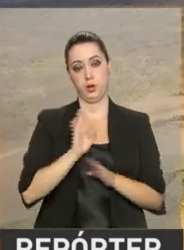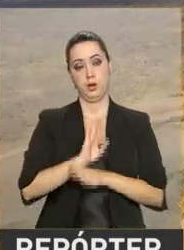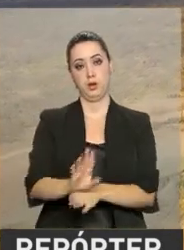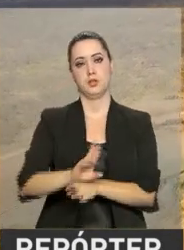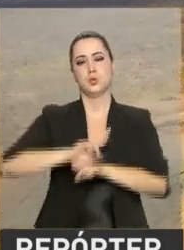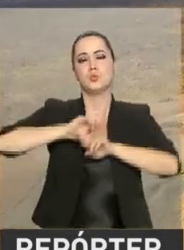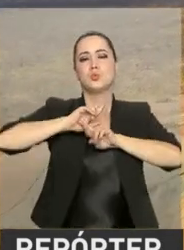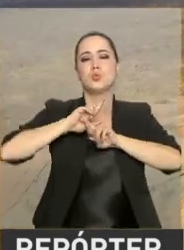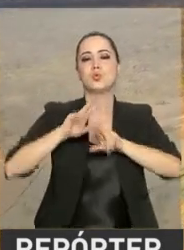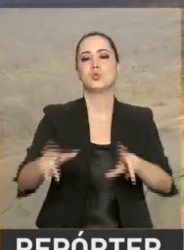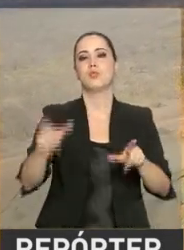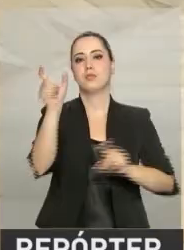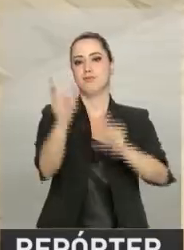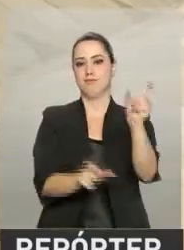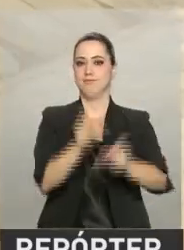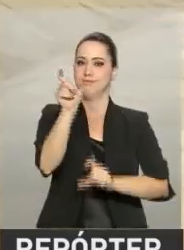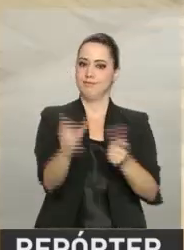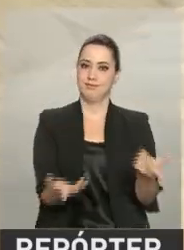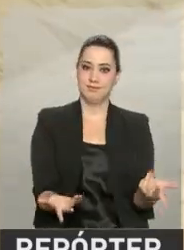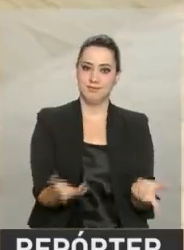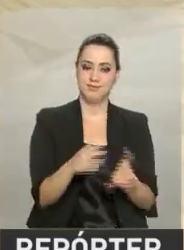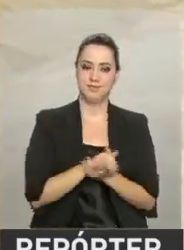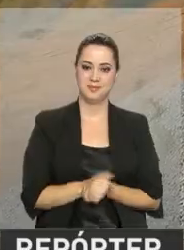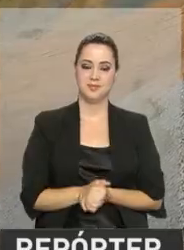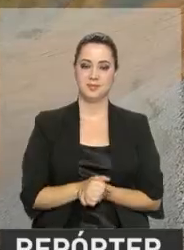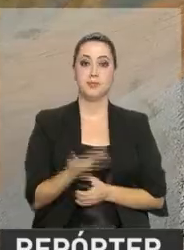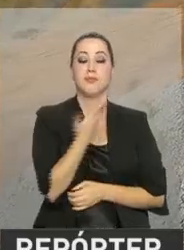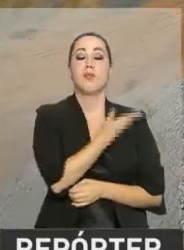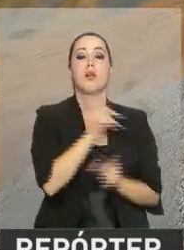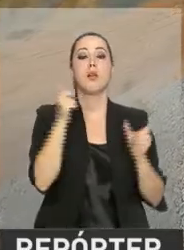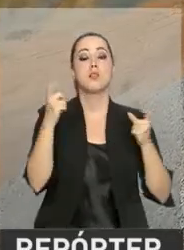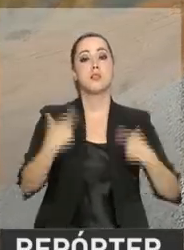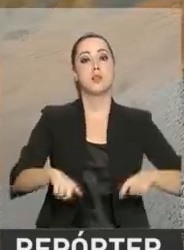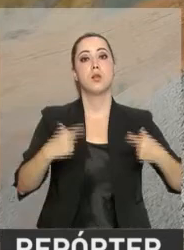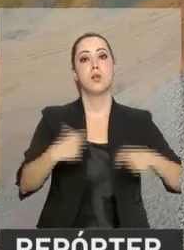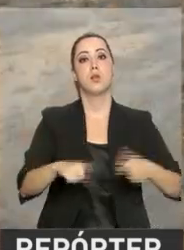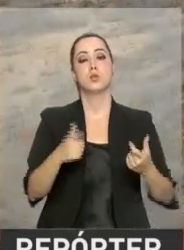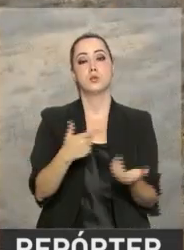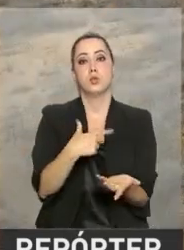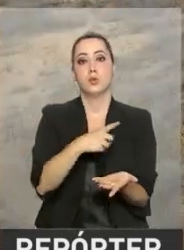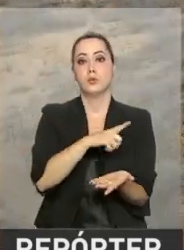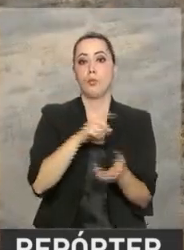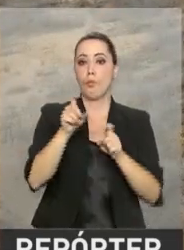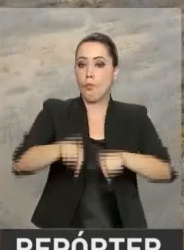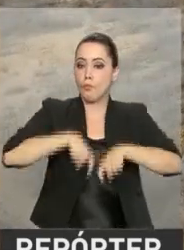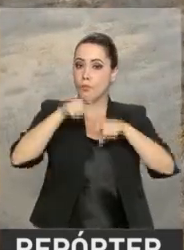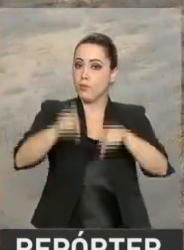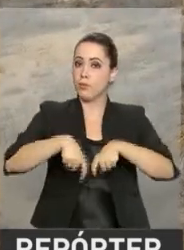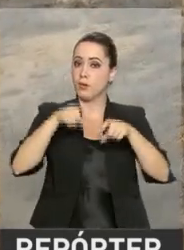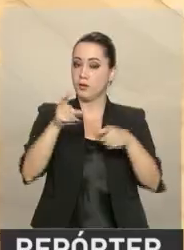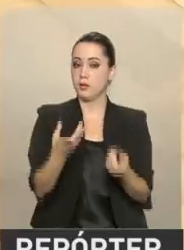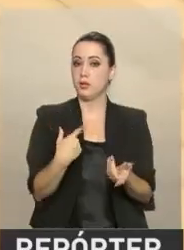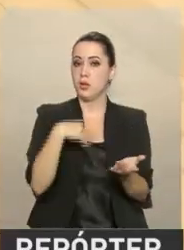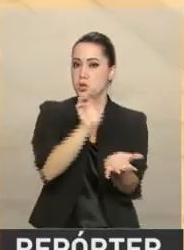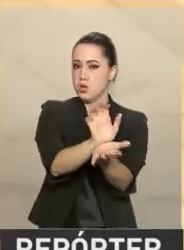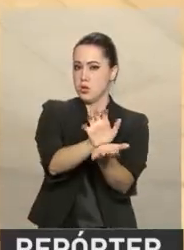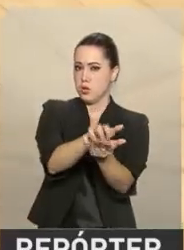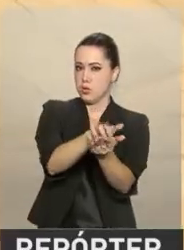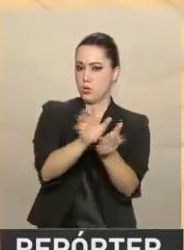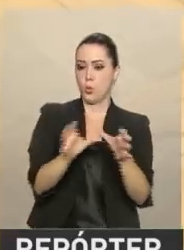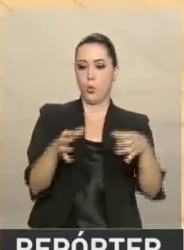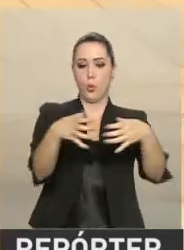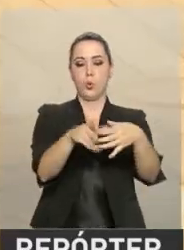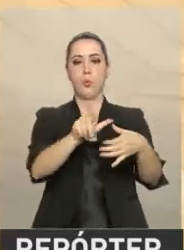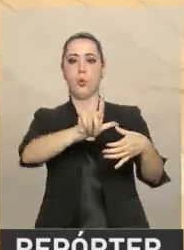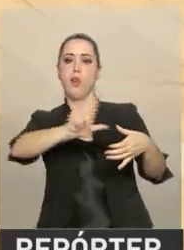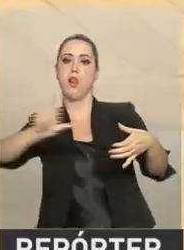milhões de brasileiros esse trecho fica na área rural do município de floresta em pernambuco e faz parte do eixo leste do projeto